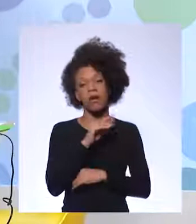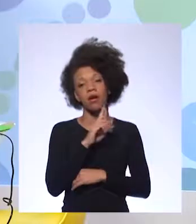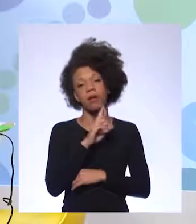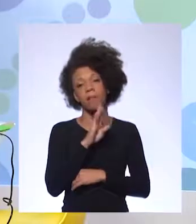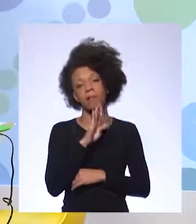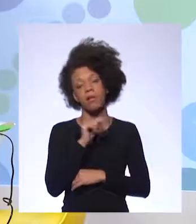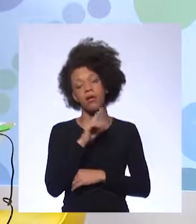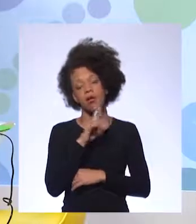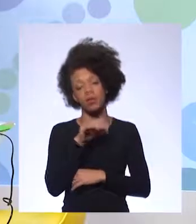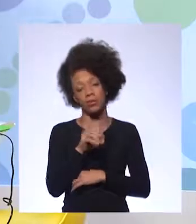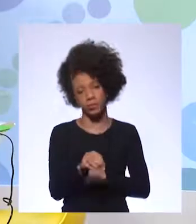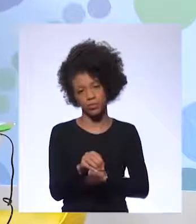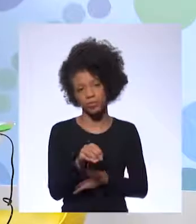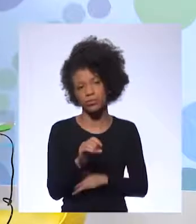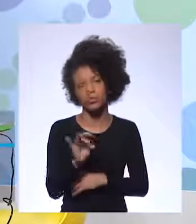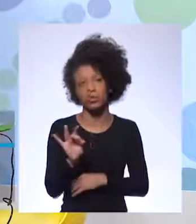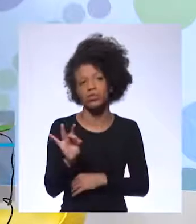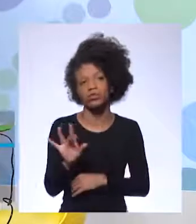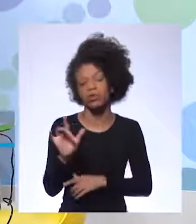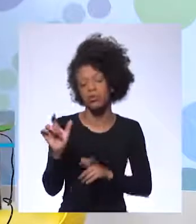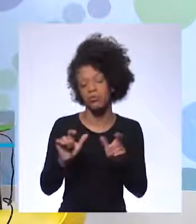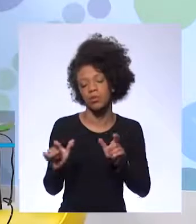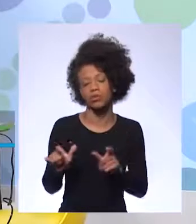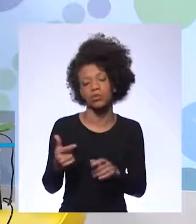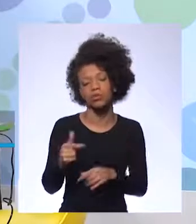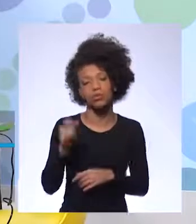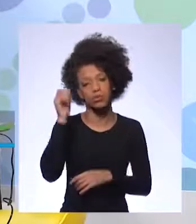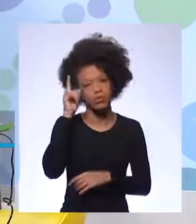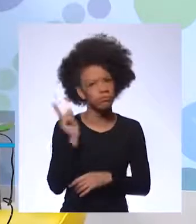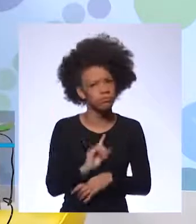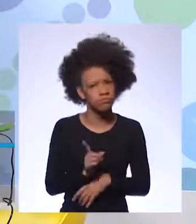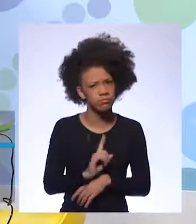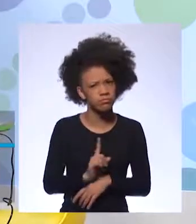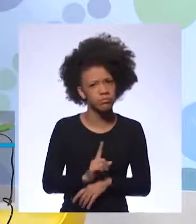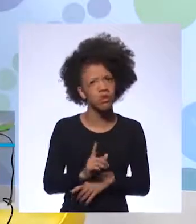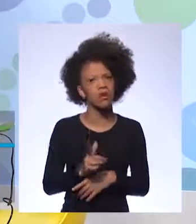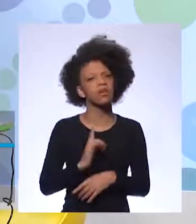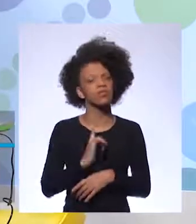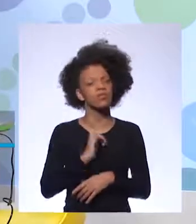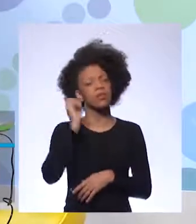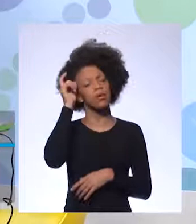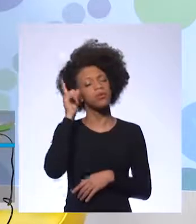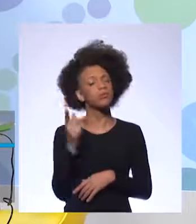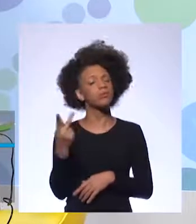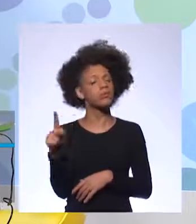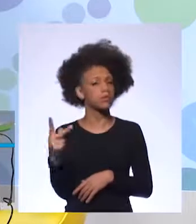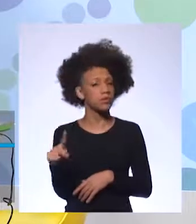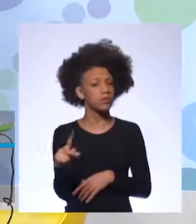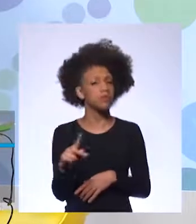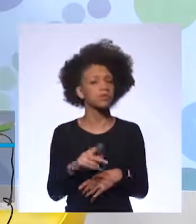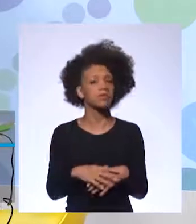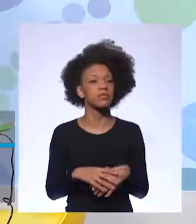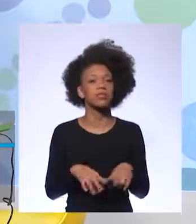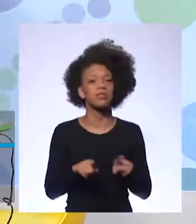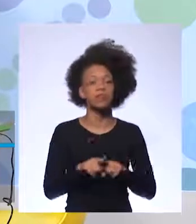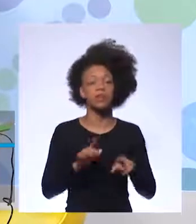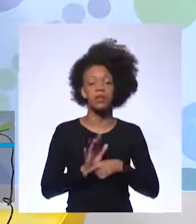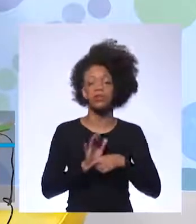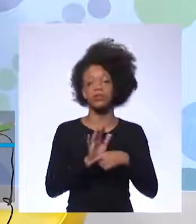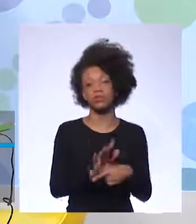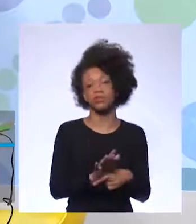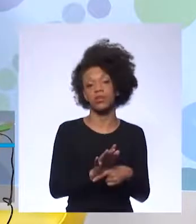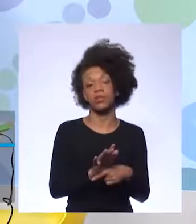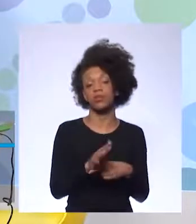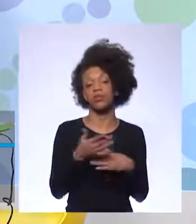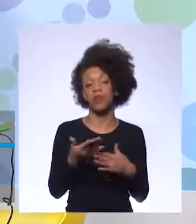bárbaros Eles não eram apenas pessoas sem cultura nada disso eles tinham a cultura deles inclusive eles ajudaram muito